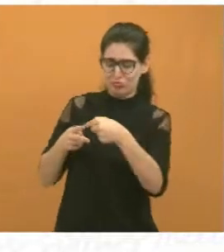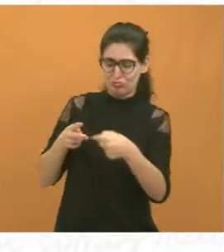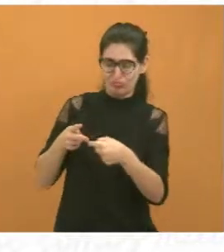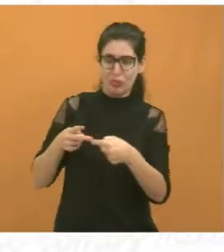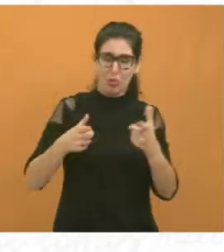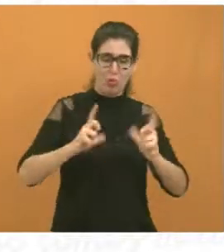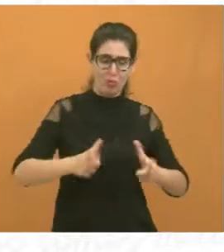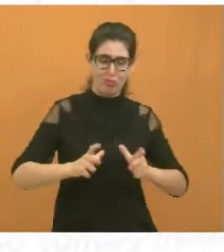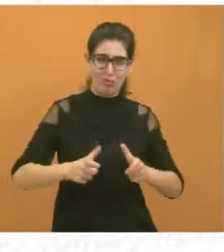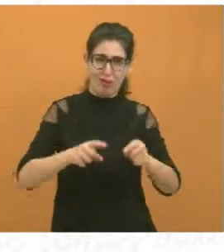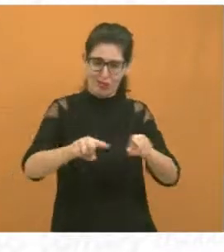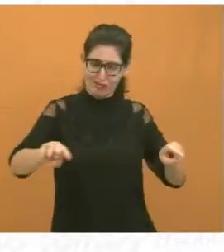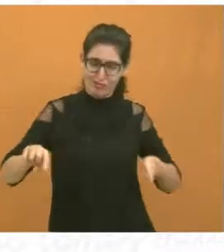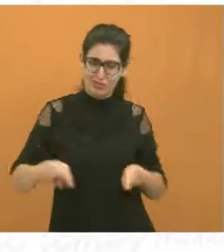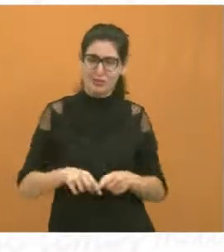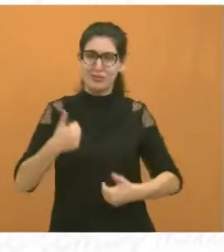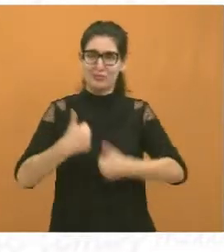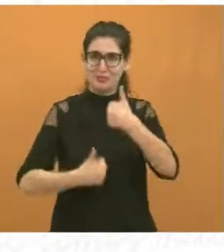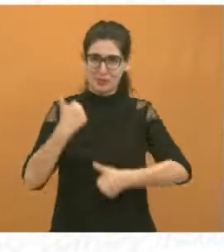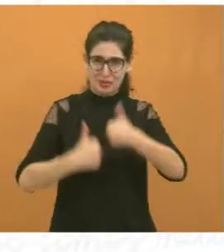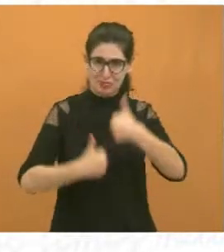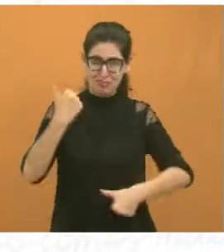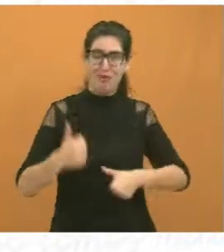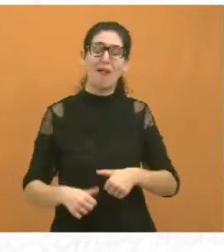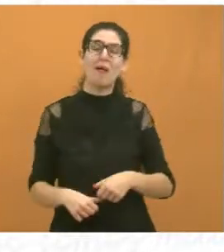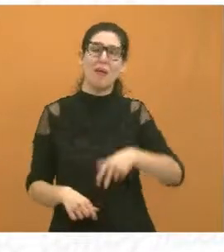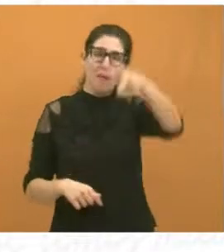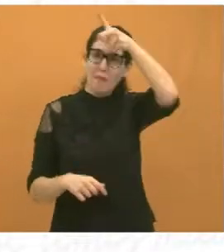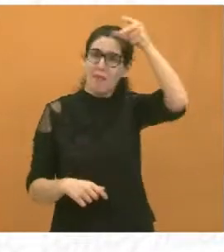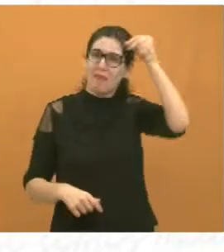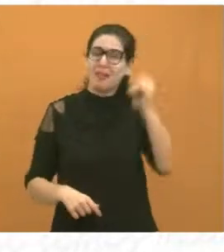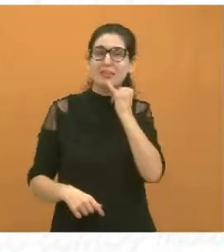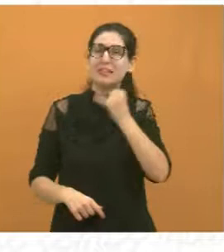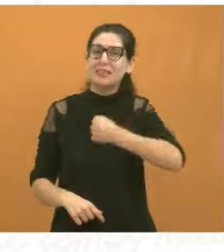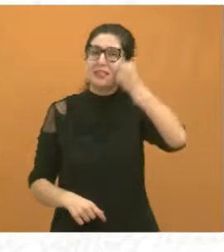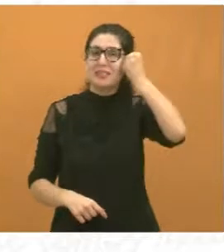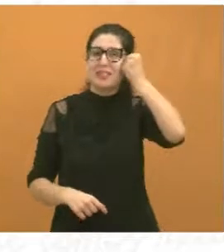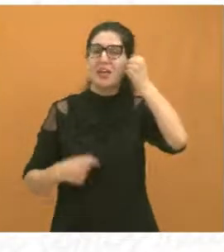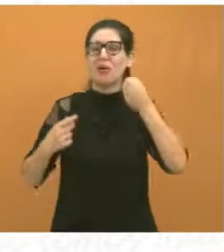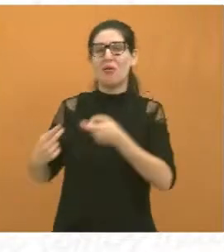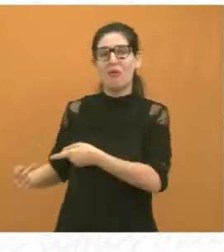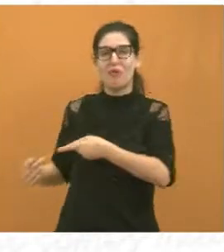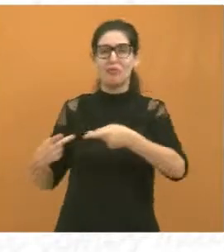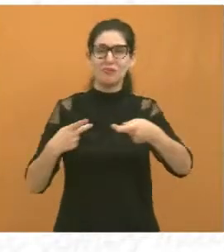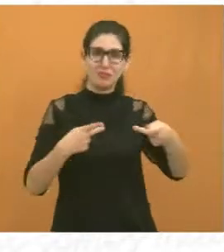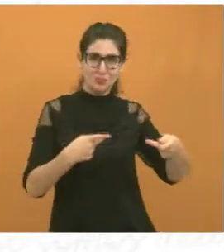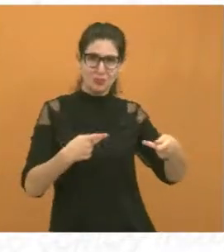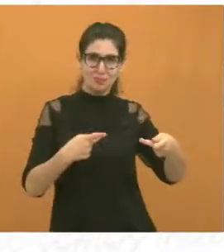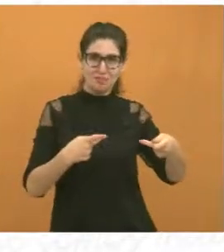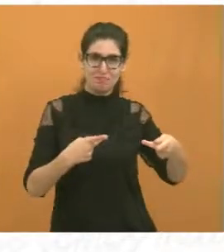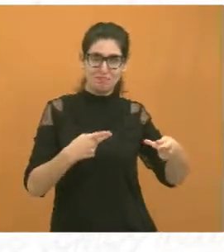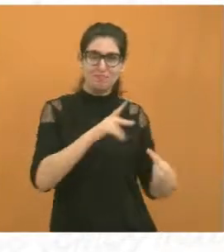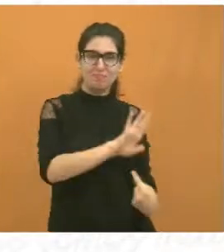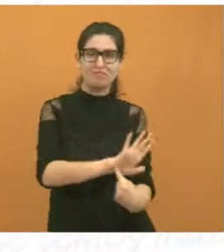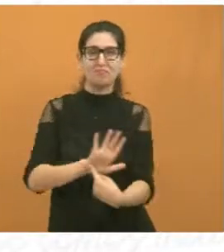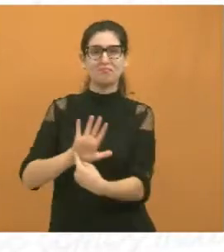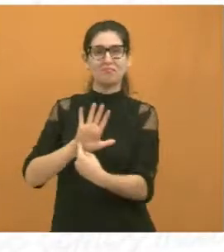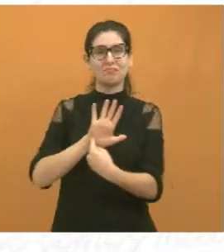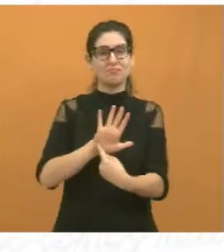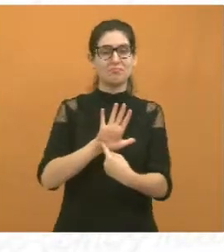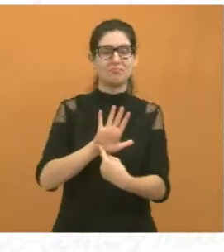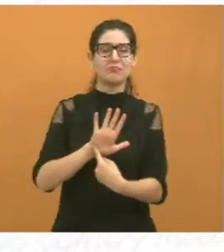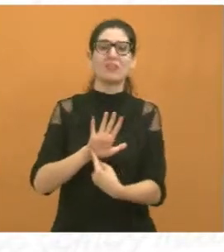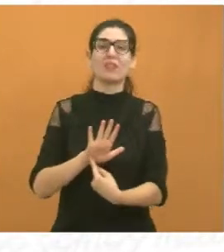da nossa cidade. O prefeito Isaías Santana nos convidou para apresentar os projetos